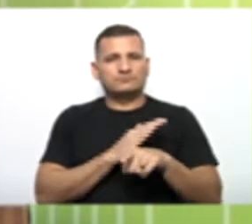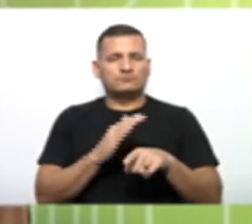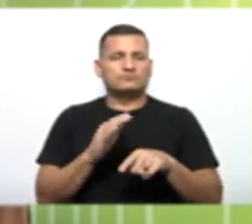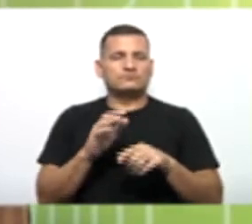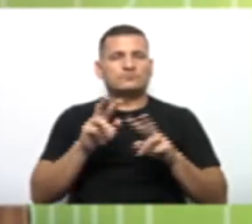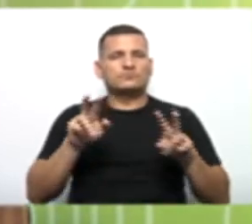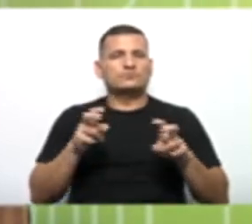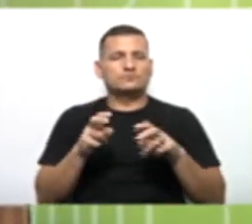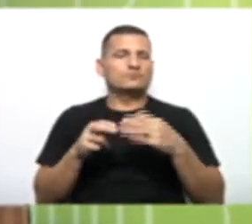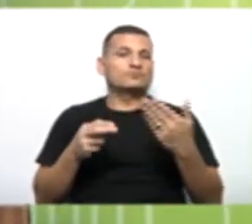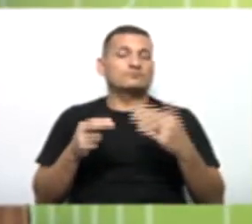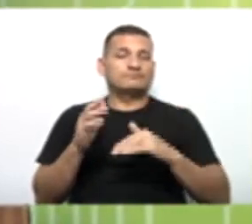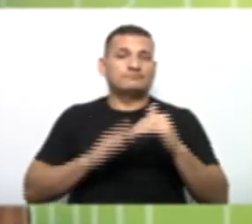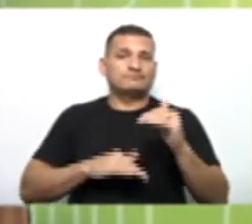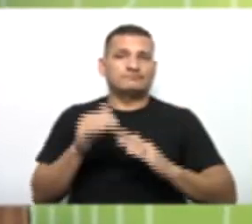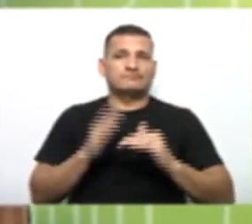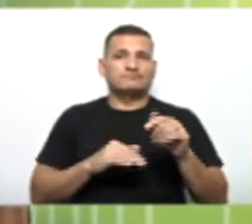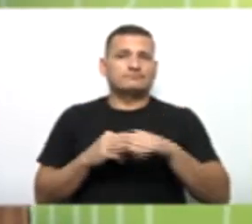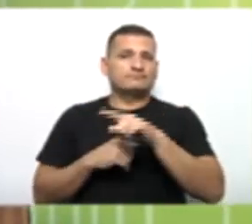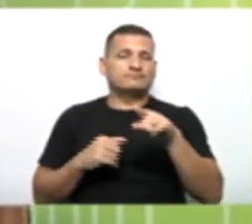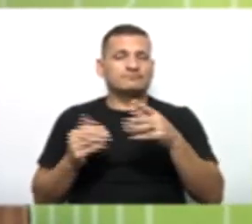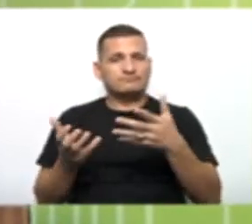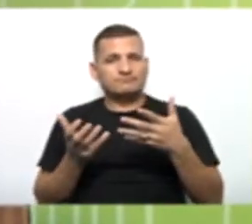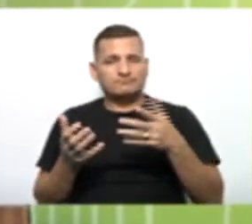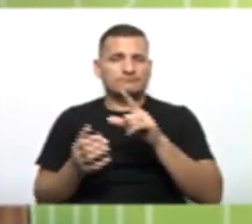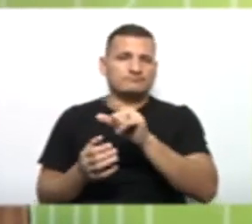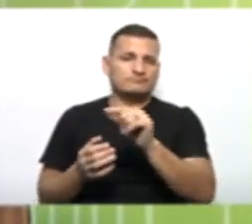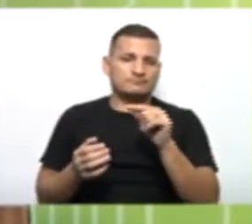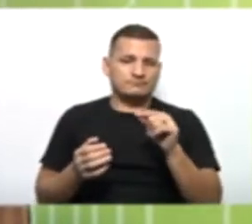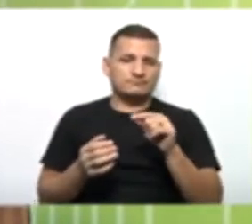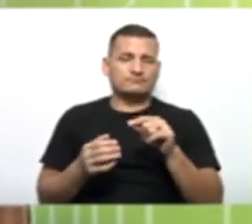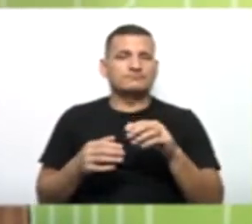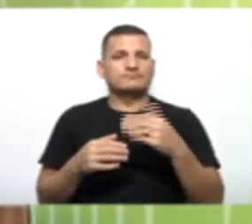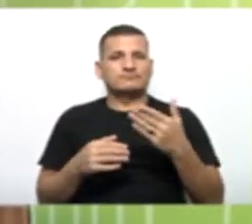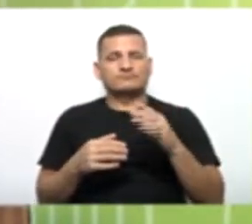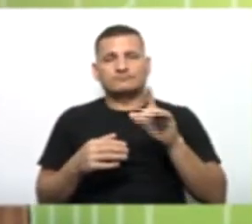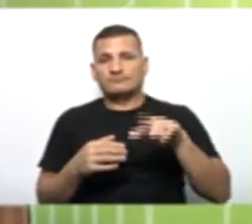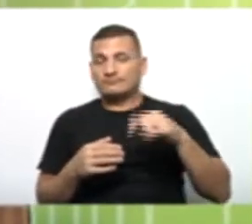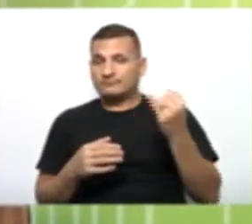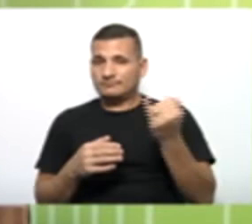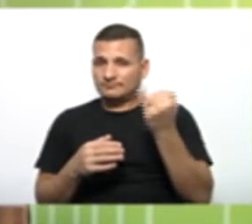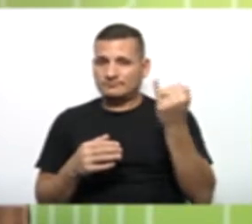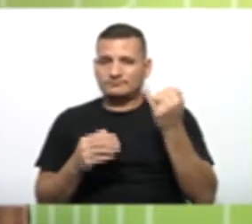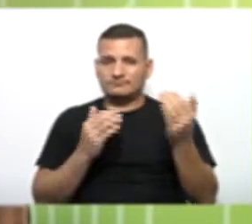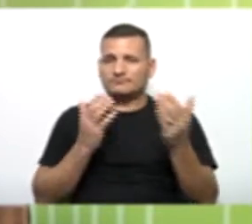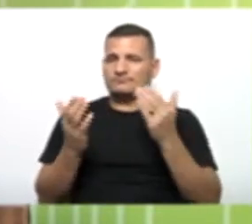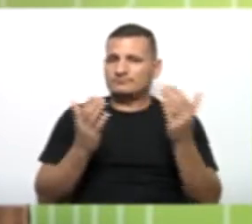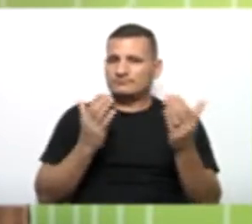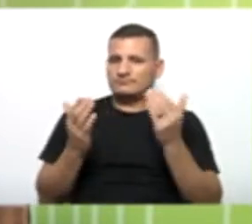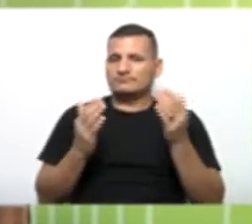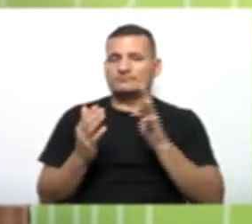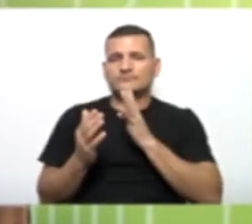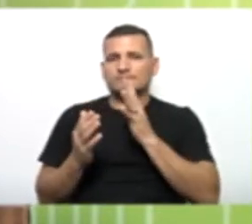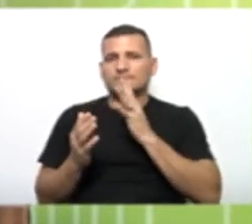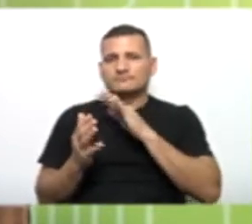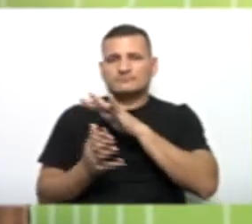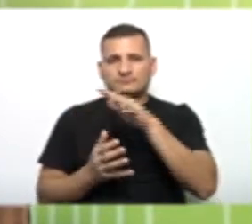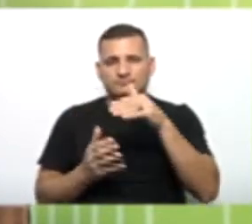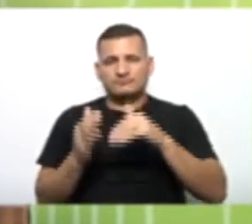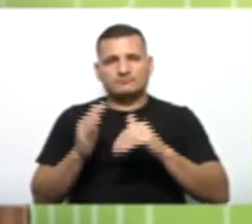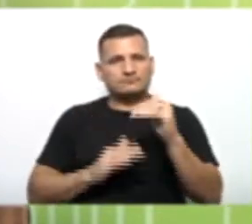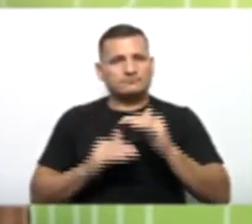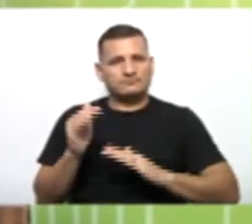sobre qual a profissão que vocês querem seguir é extremamente importante analisar conhecer todas as profissões